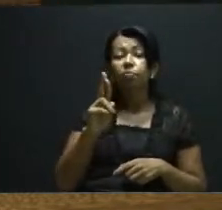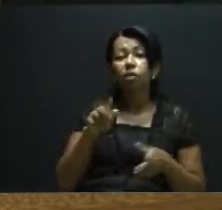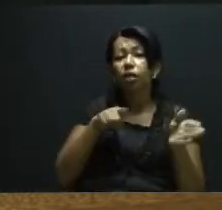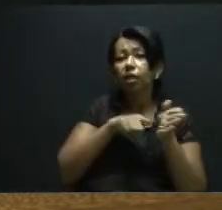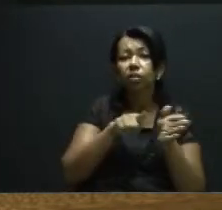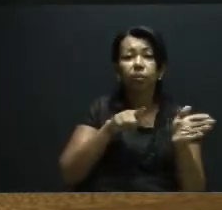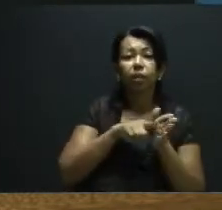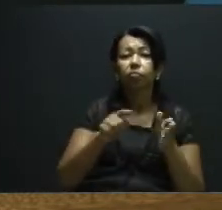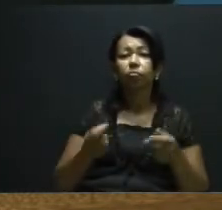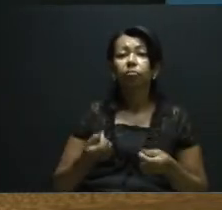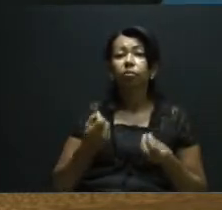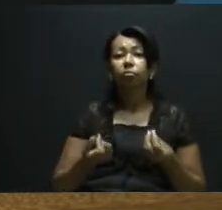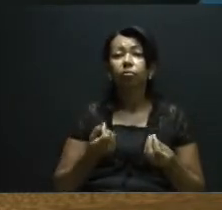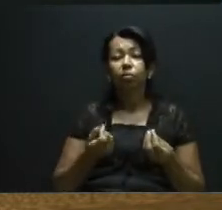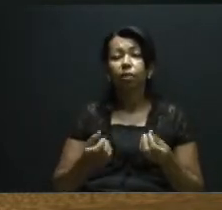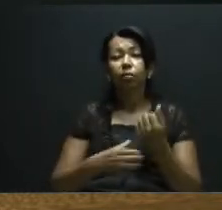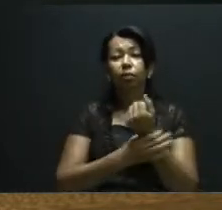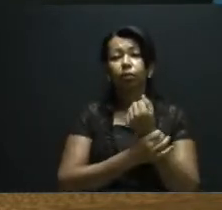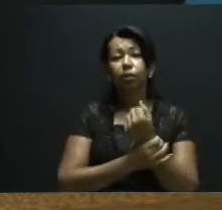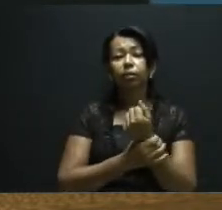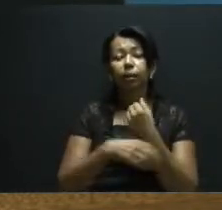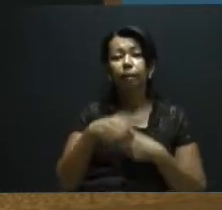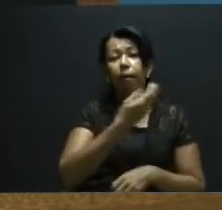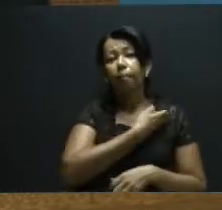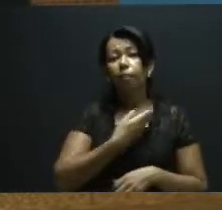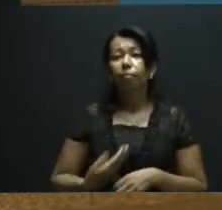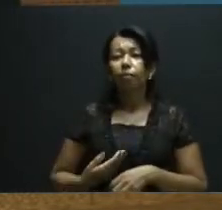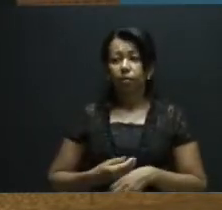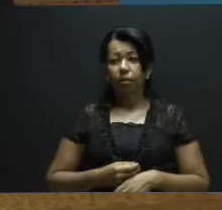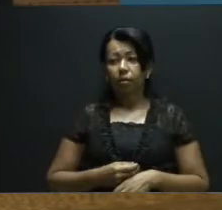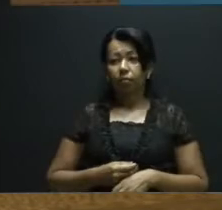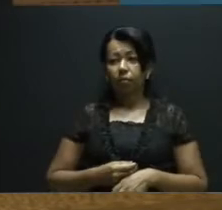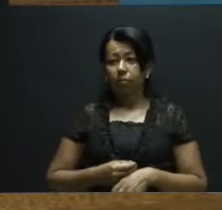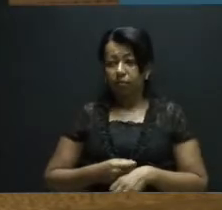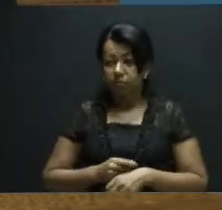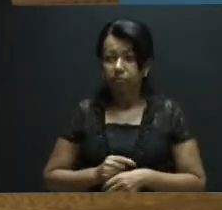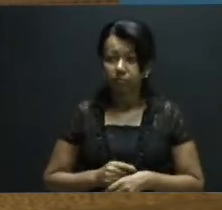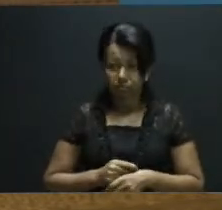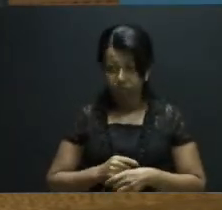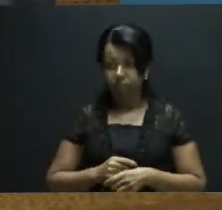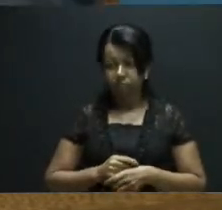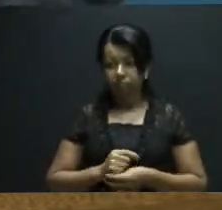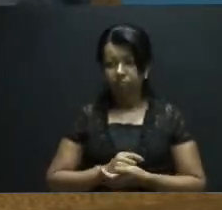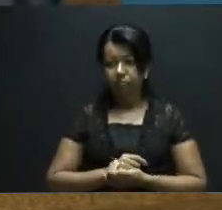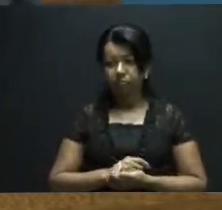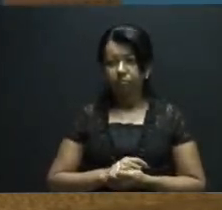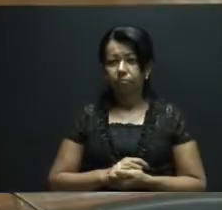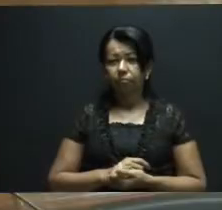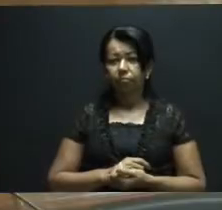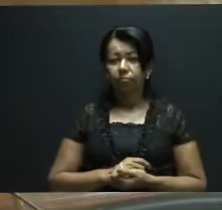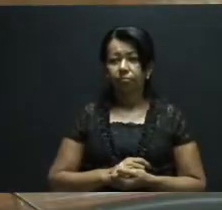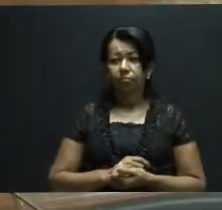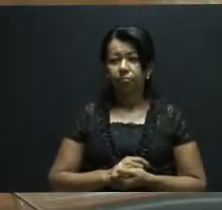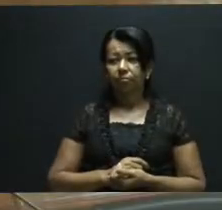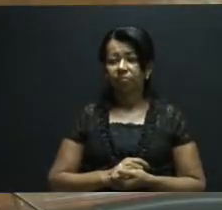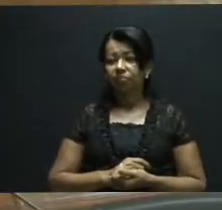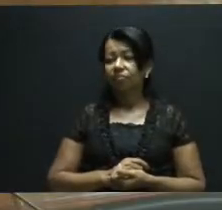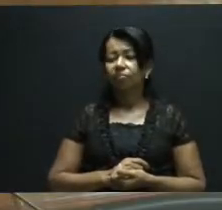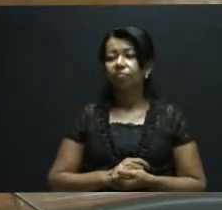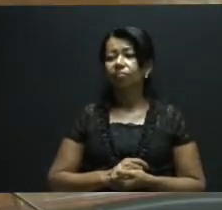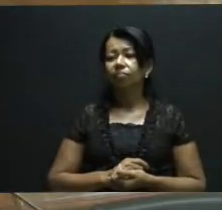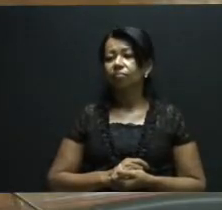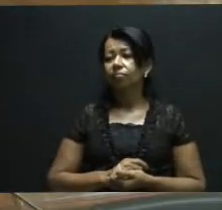perguntas pertinente à segurança pública então minha nota é cérebros e da segurança pública de manutenção continua em